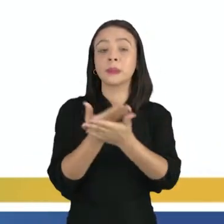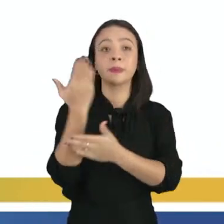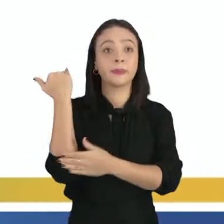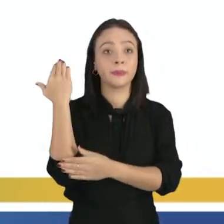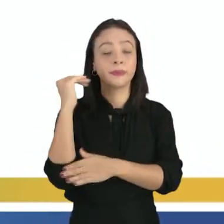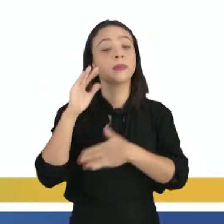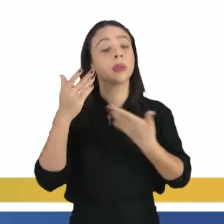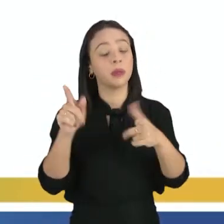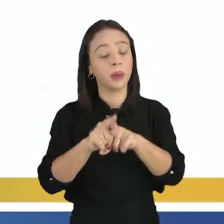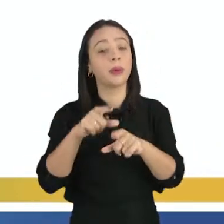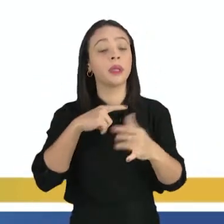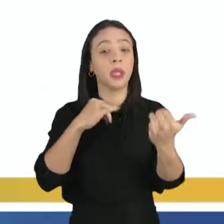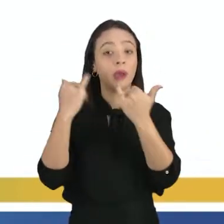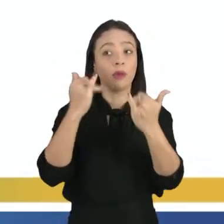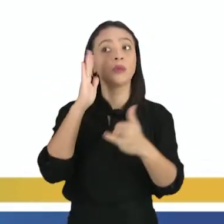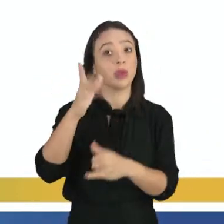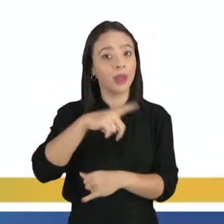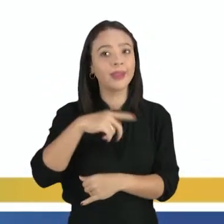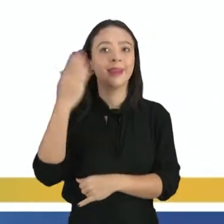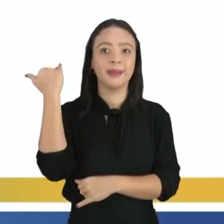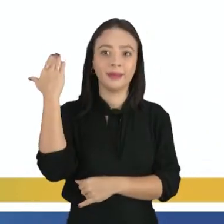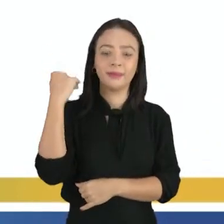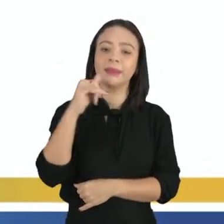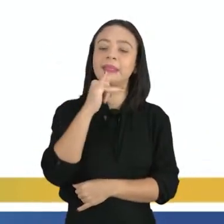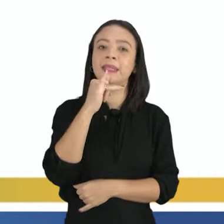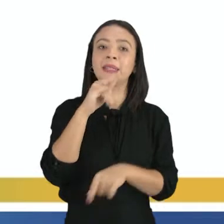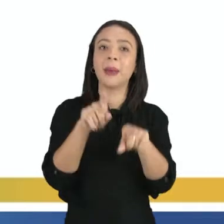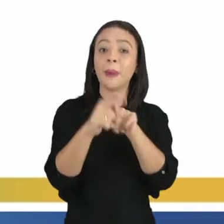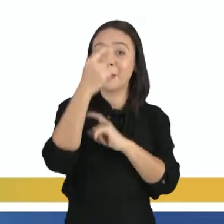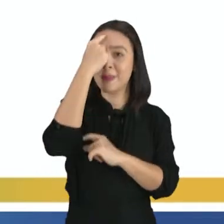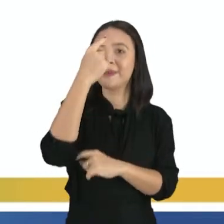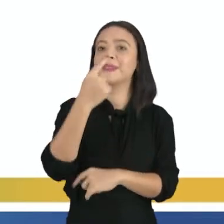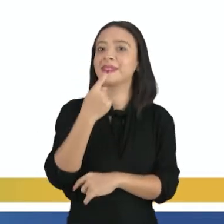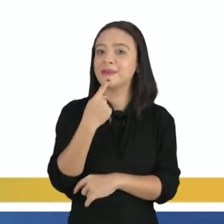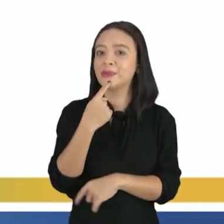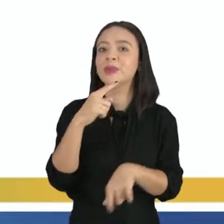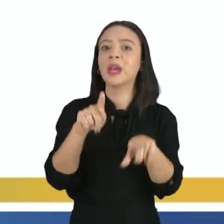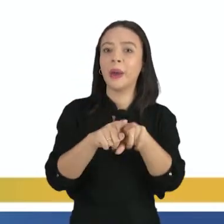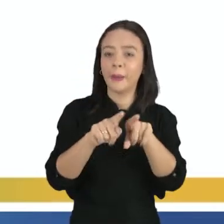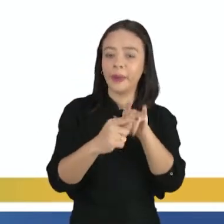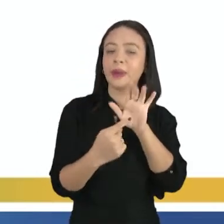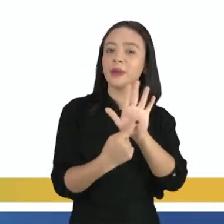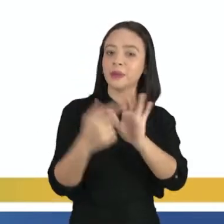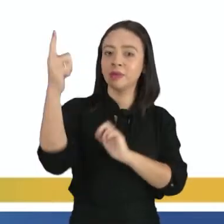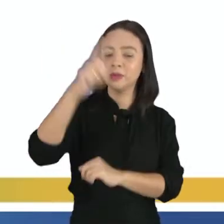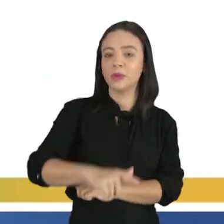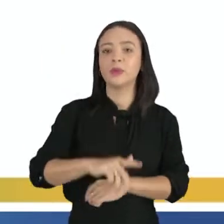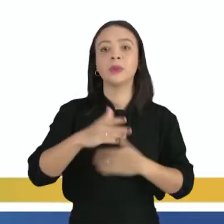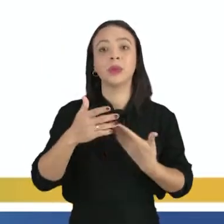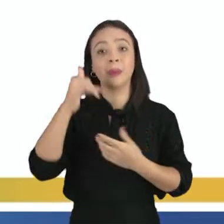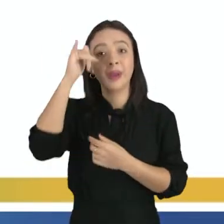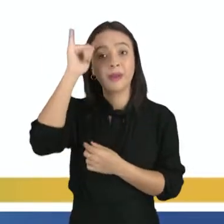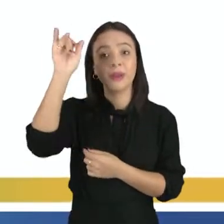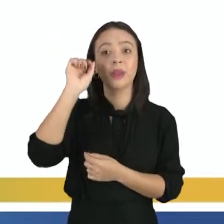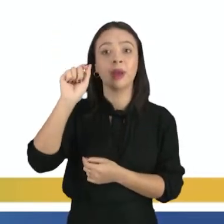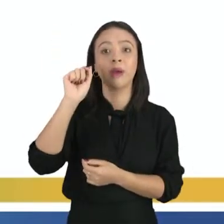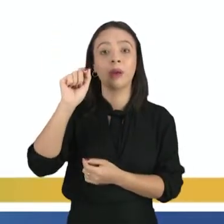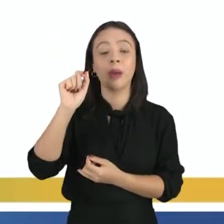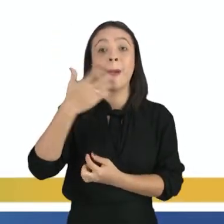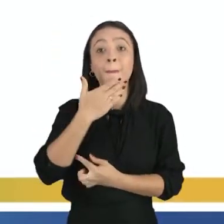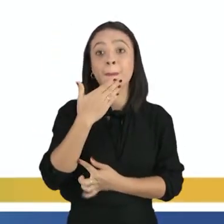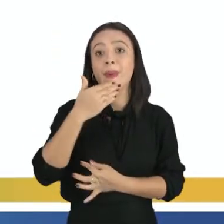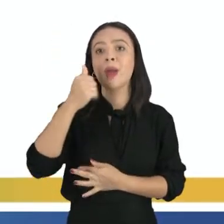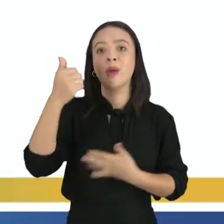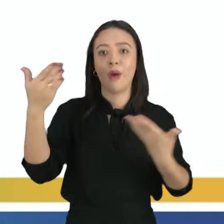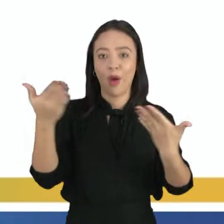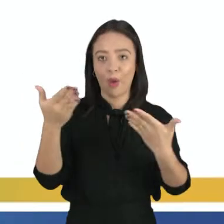Então, algumas informações já estão lá, até as próprias figuras eu reaproveitei. Então, para a gente ser mais eficiente